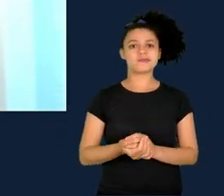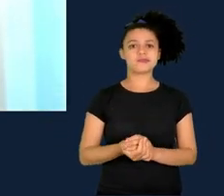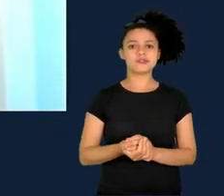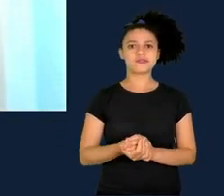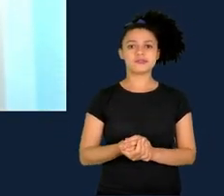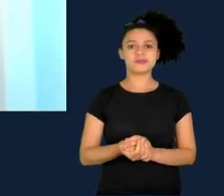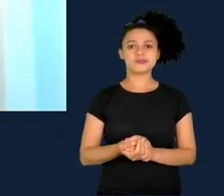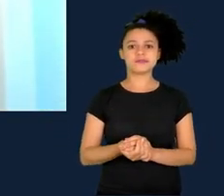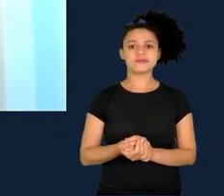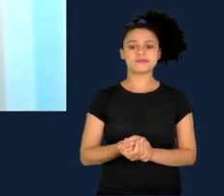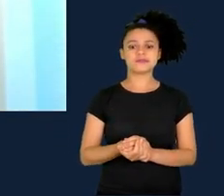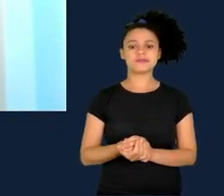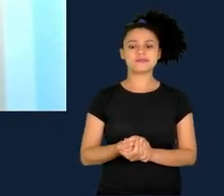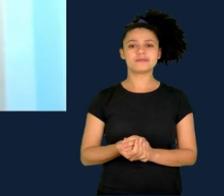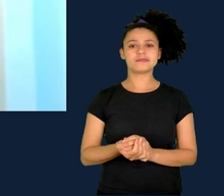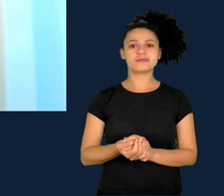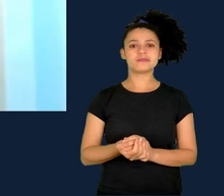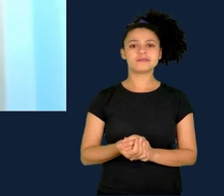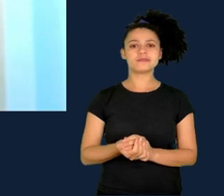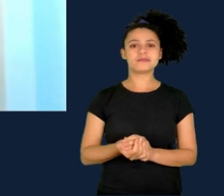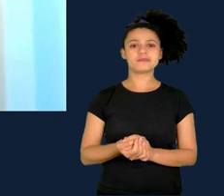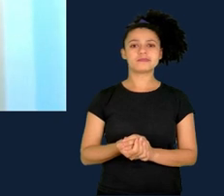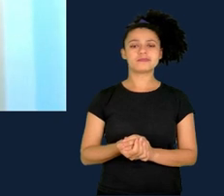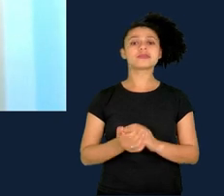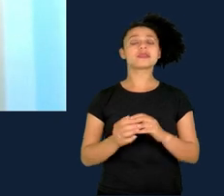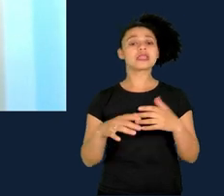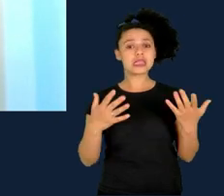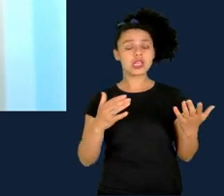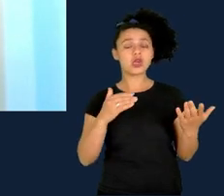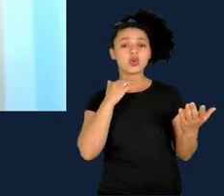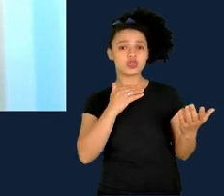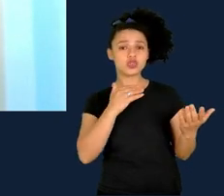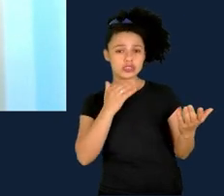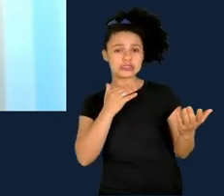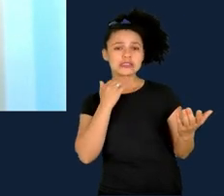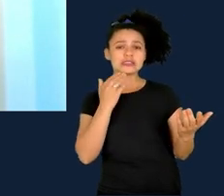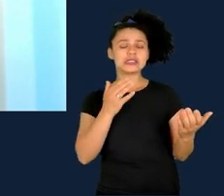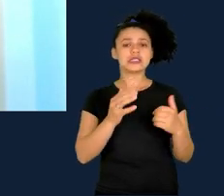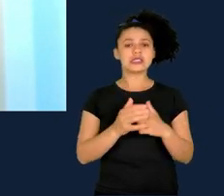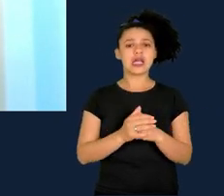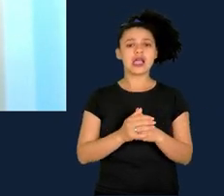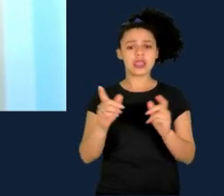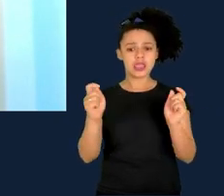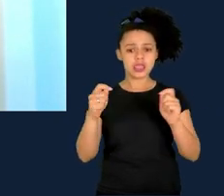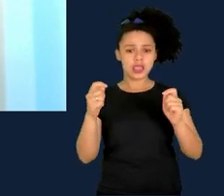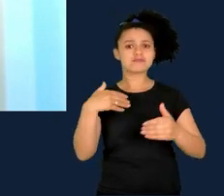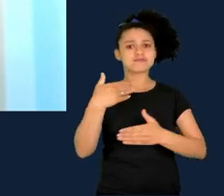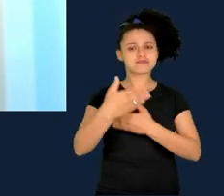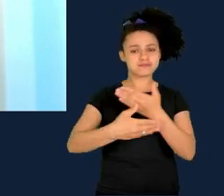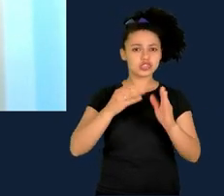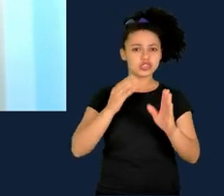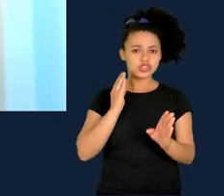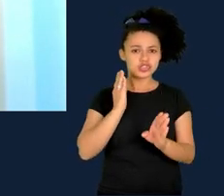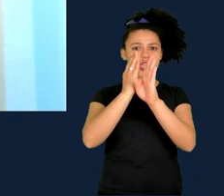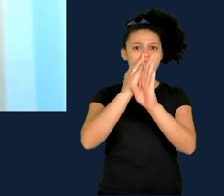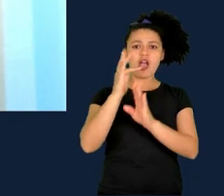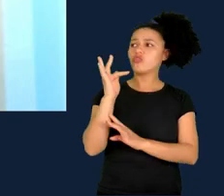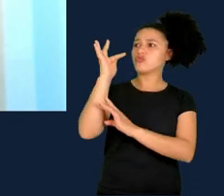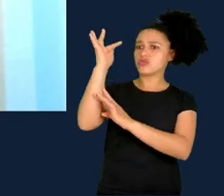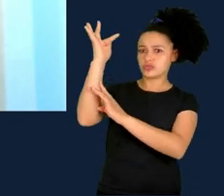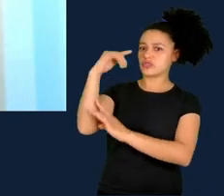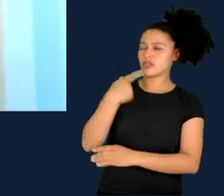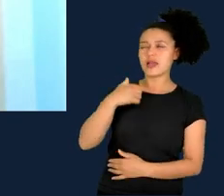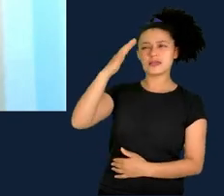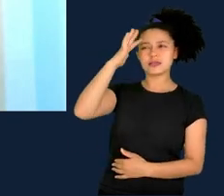escala das reduções das emissões que é necessária para chegarmos até esse futuro que imaginamos, que é muito